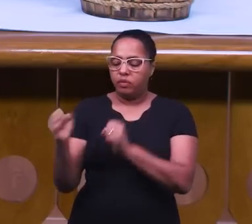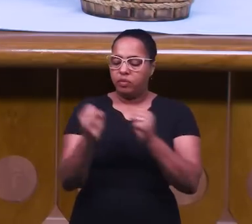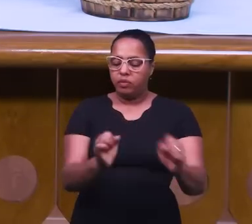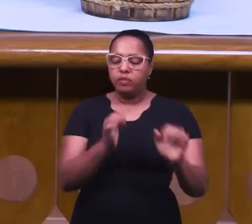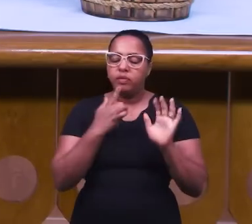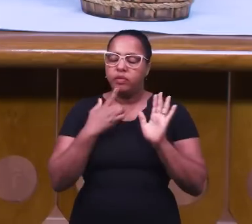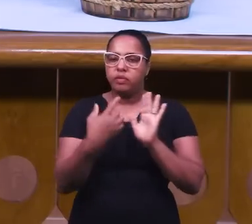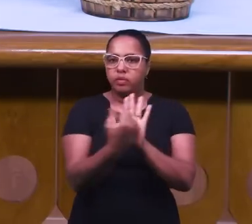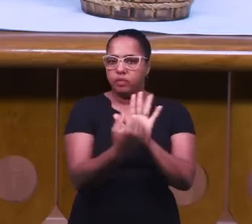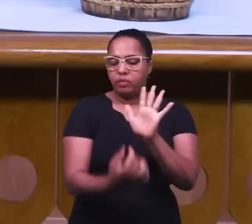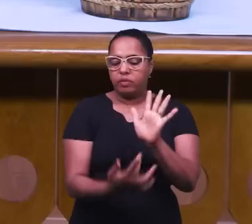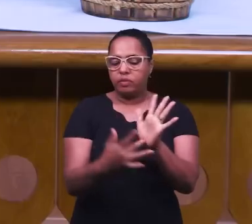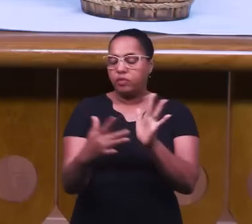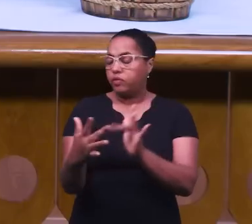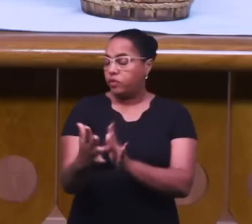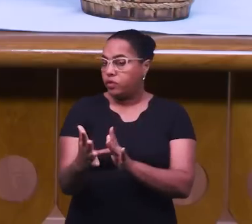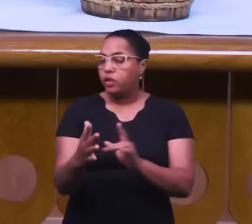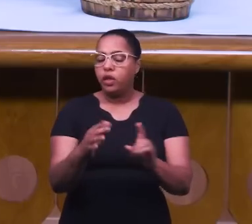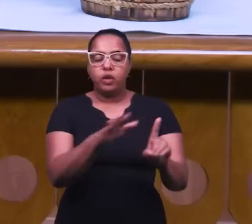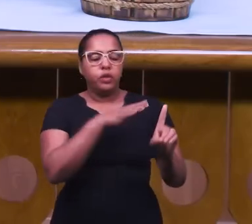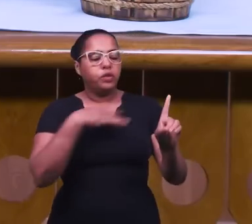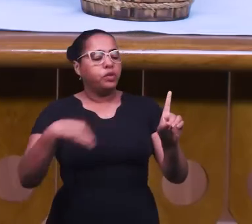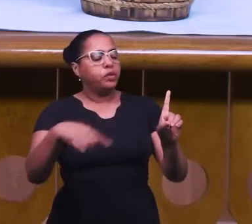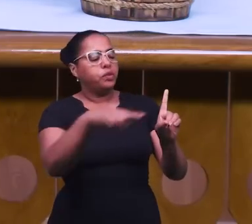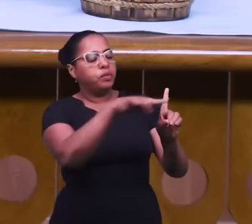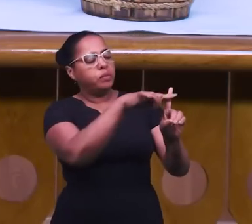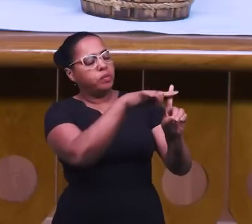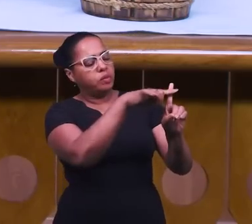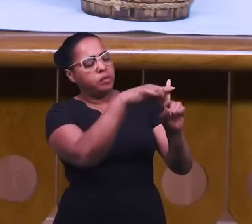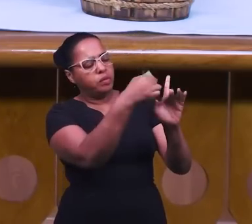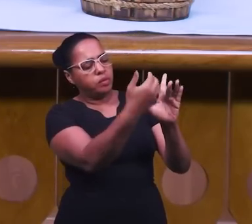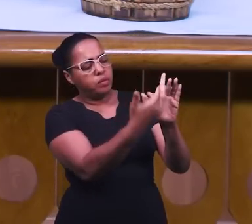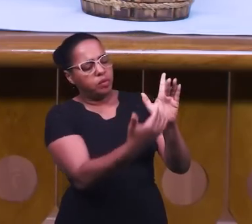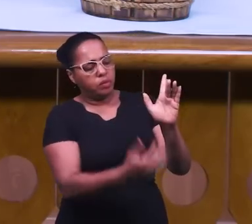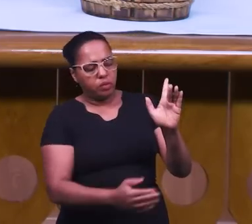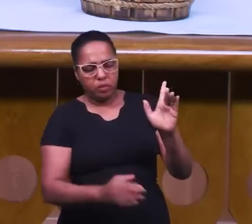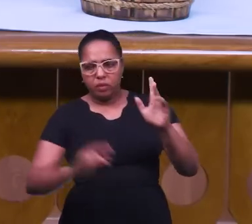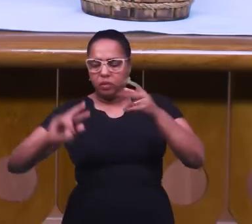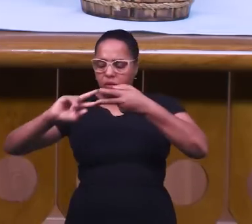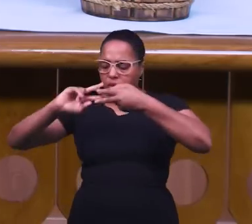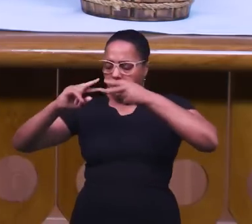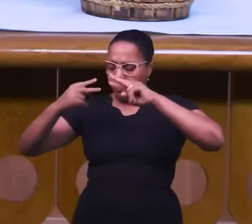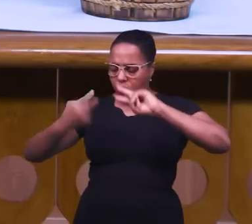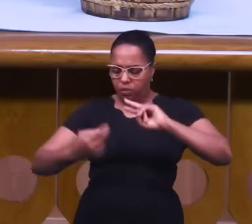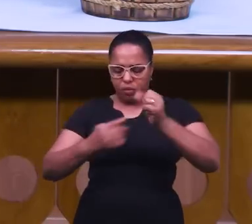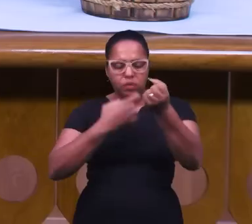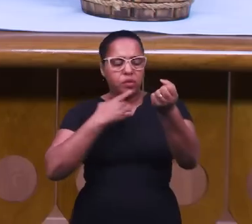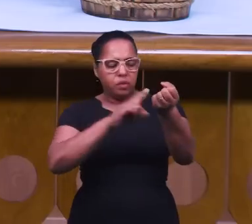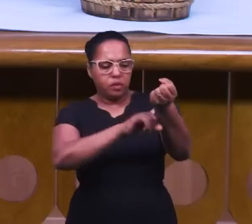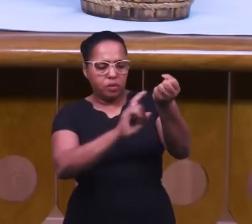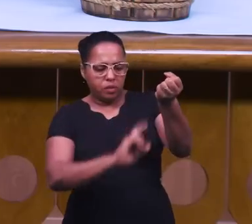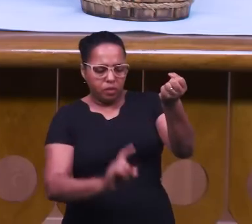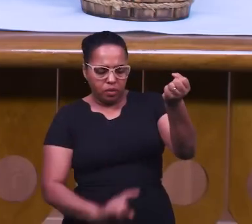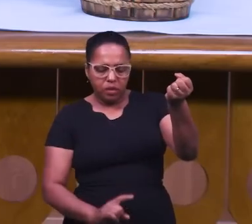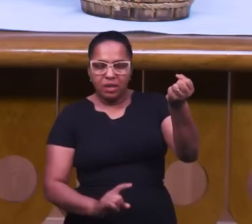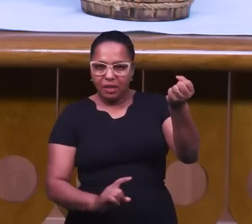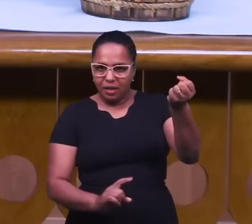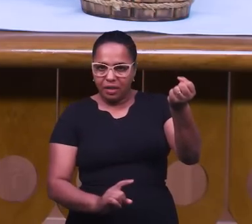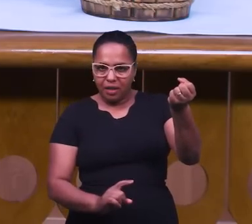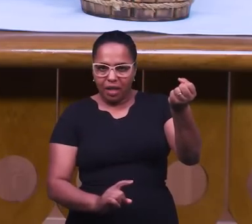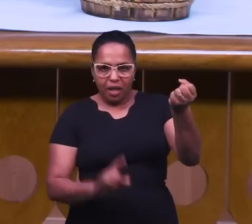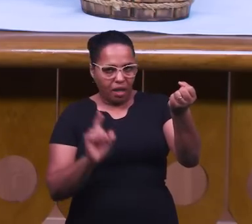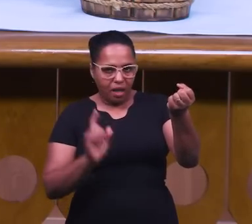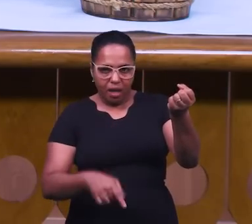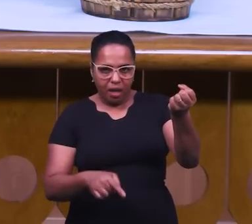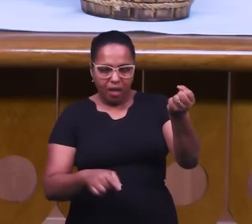figura do sangue, na verdade, ali que foi derramado na cruz, não se trata de um sangue biológico, um sangue simplesmente um